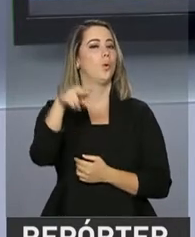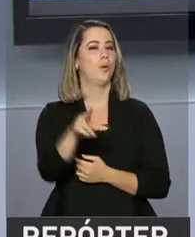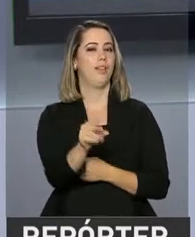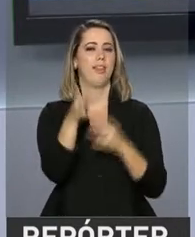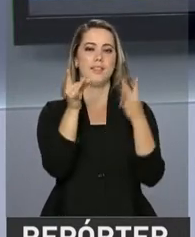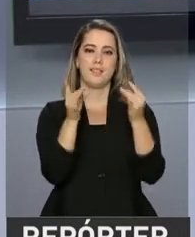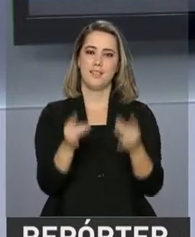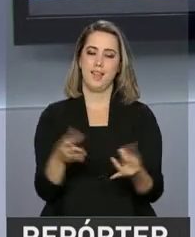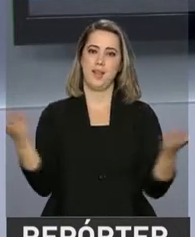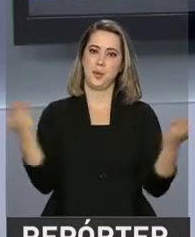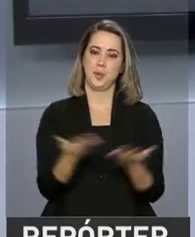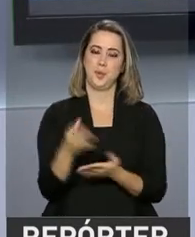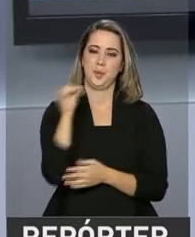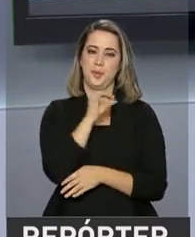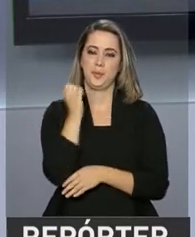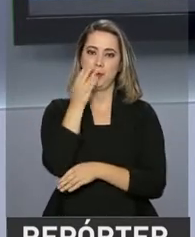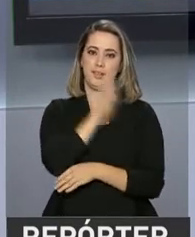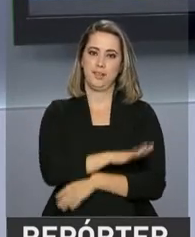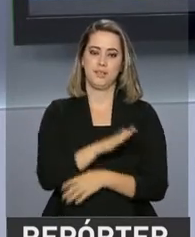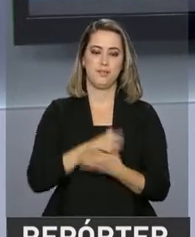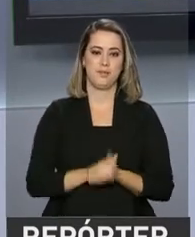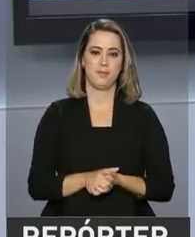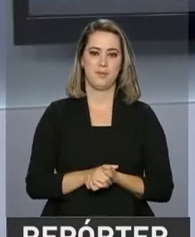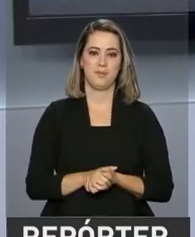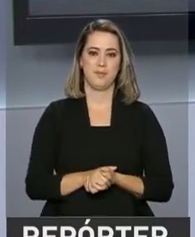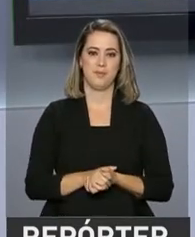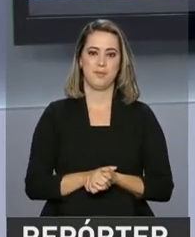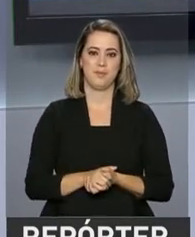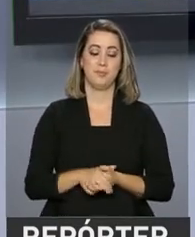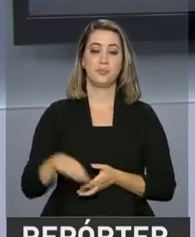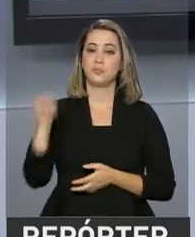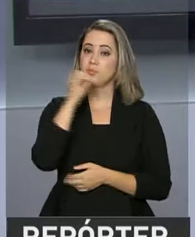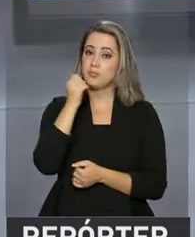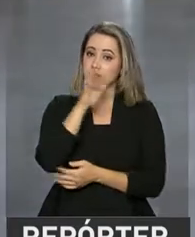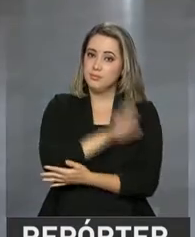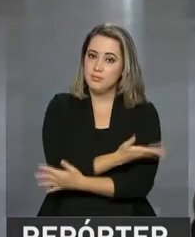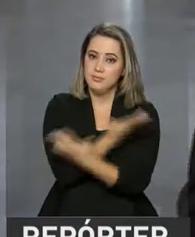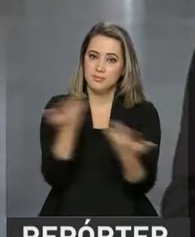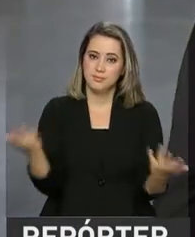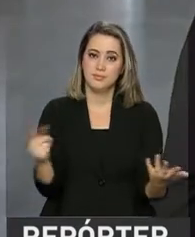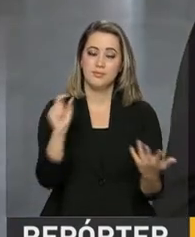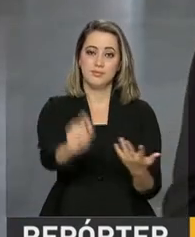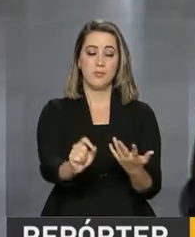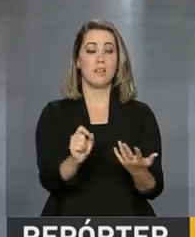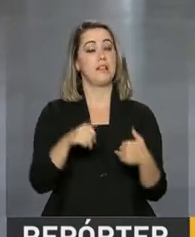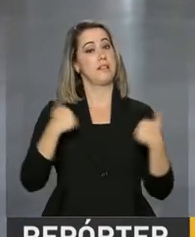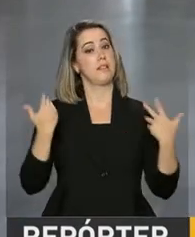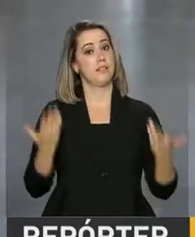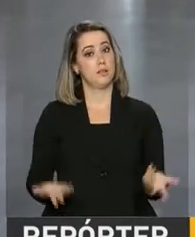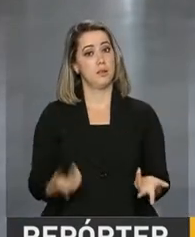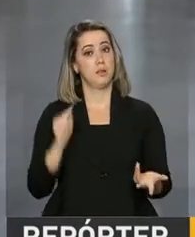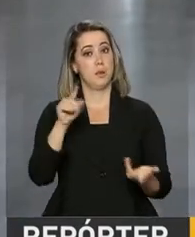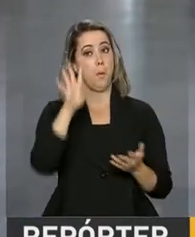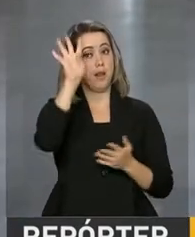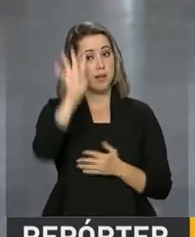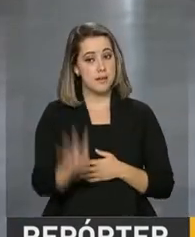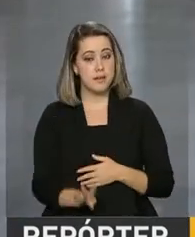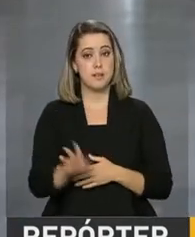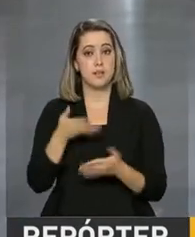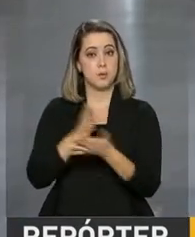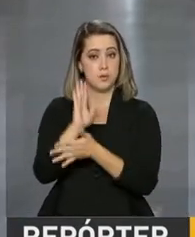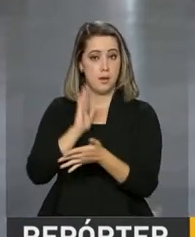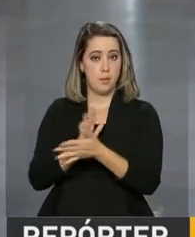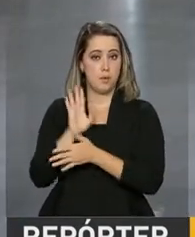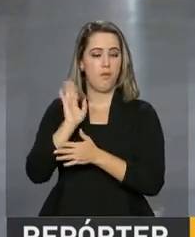pra gente olhou a botar pra você falar roberto bataglini boa tarde também a todos bons a lista dos aprovados está disponível